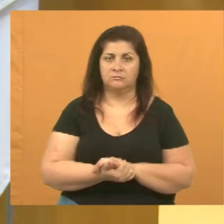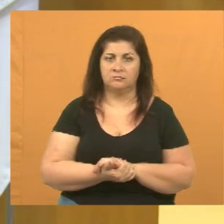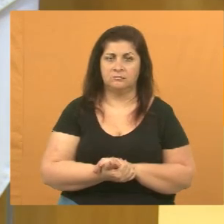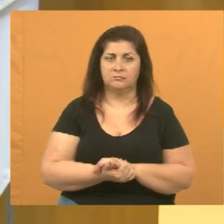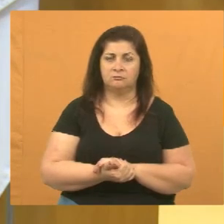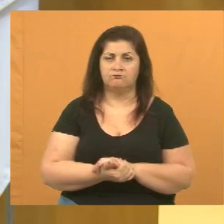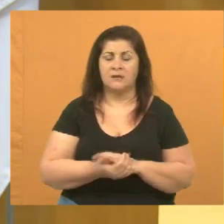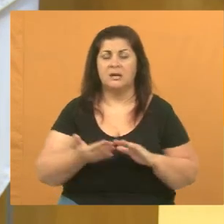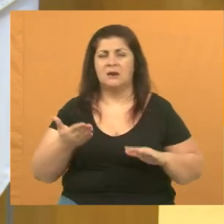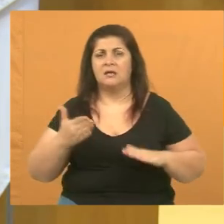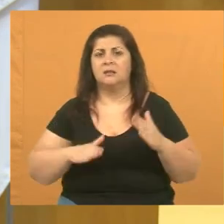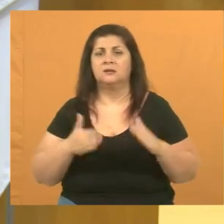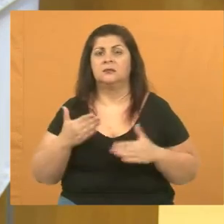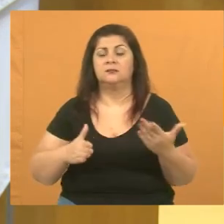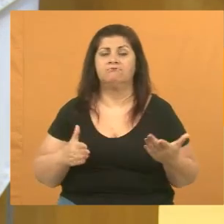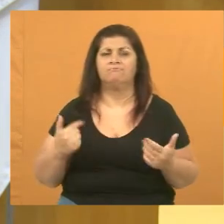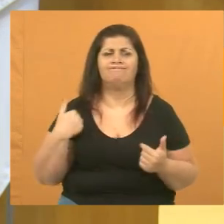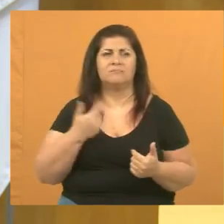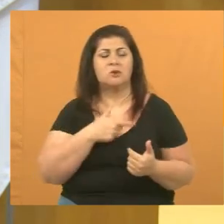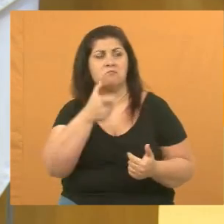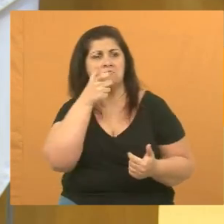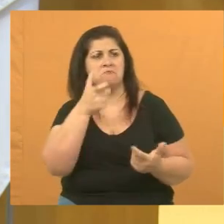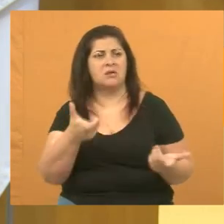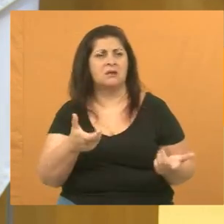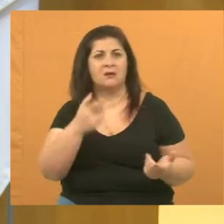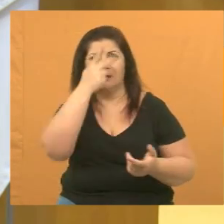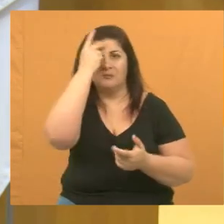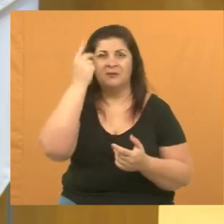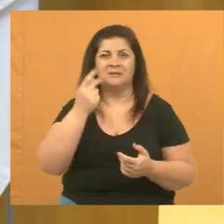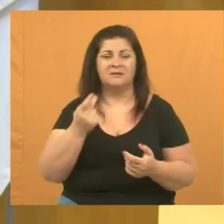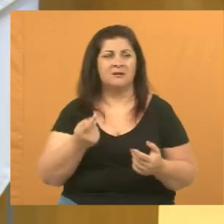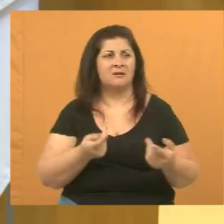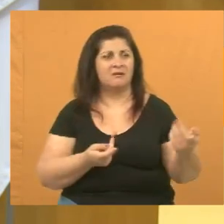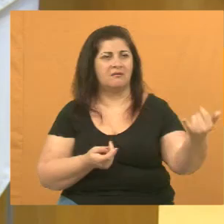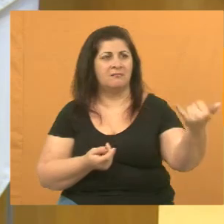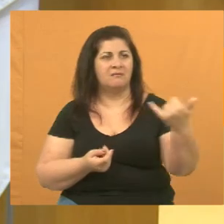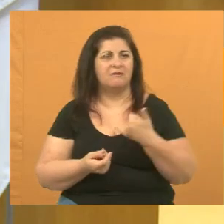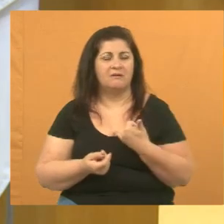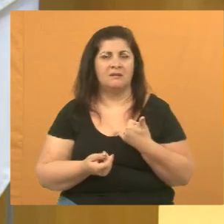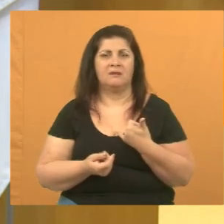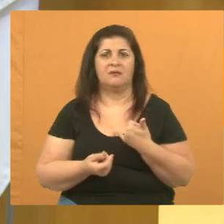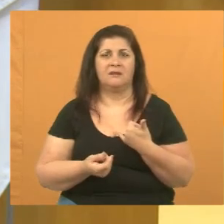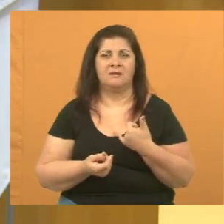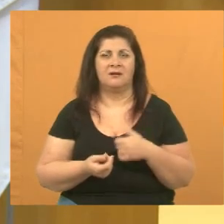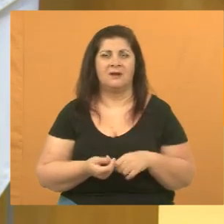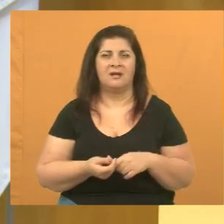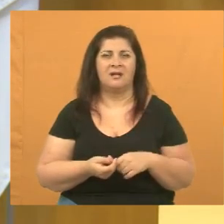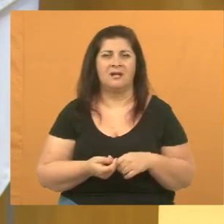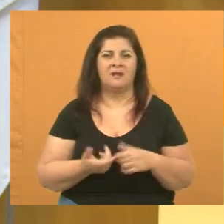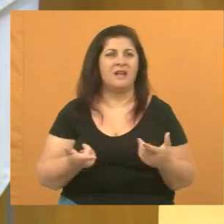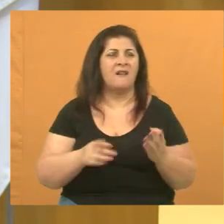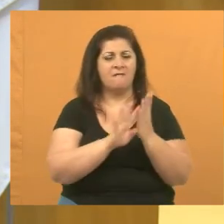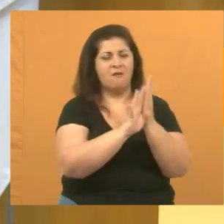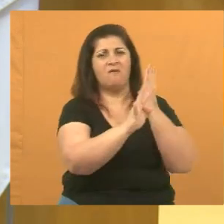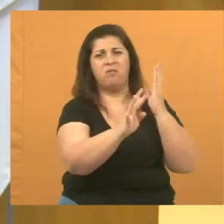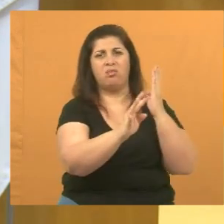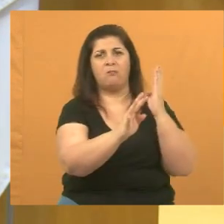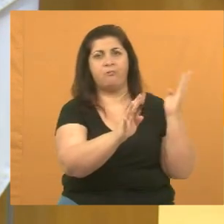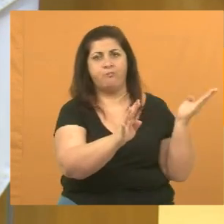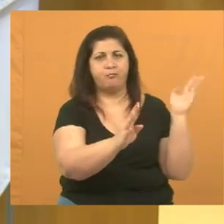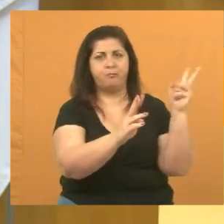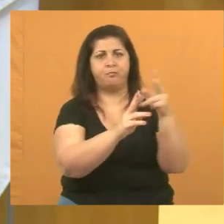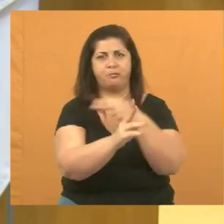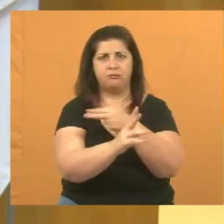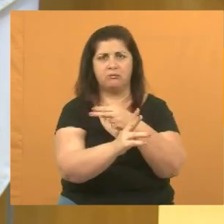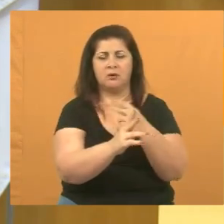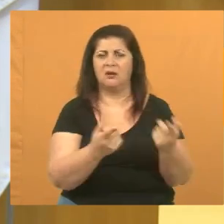E muitas vezes a gente se depara com muitas pessoas dizendo que essas pessoas vão furar a fila, porque